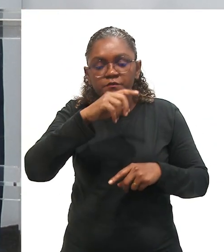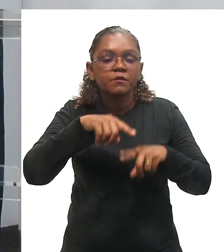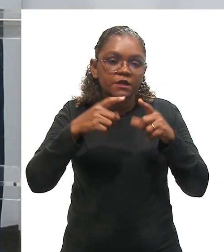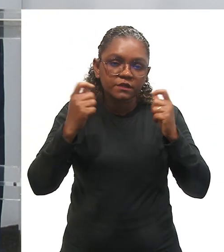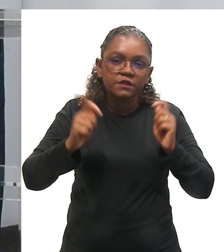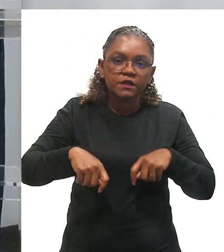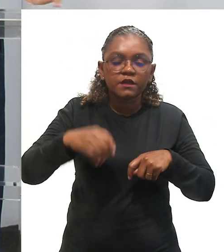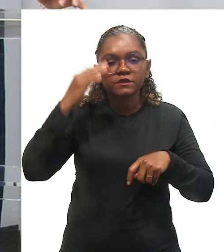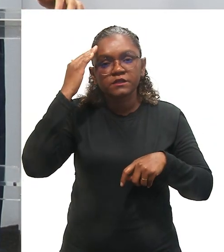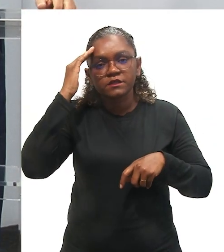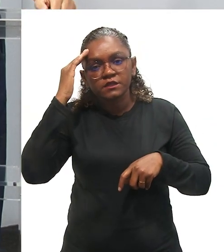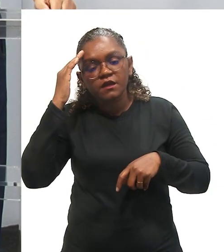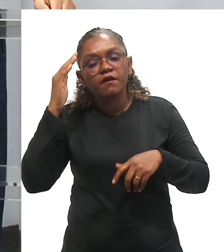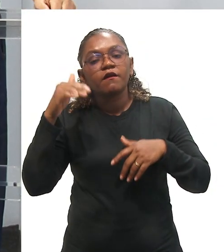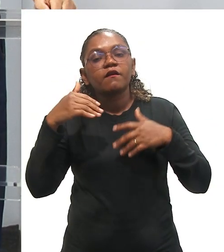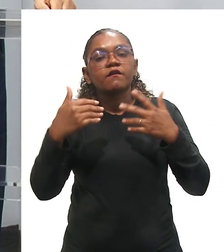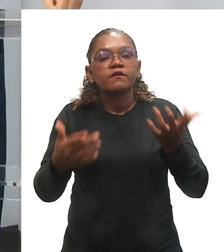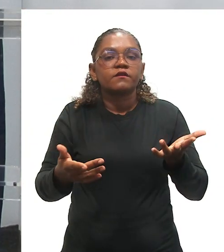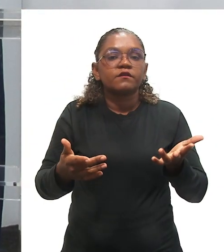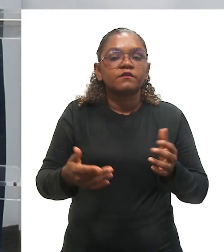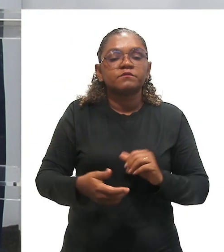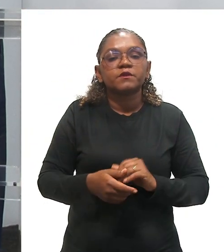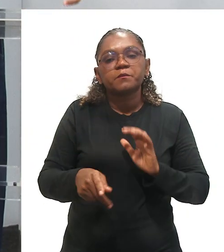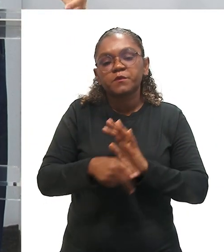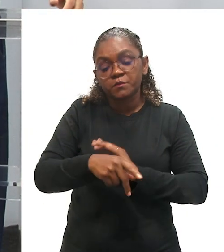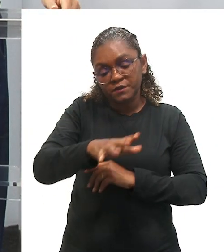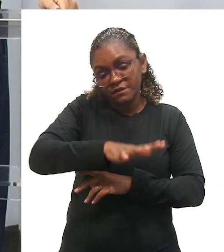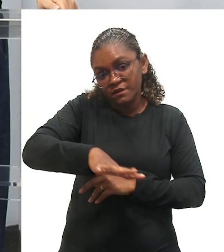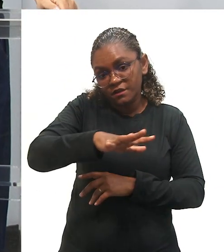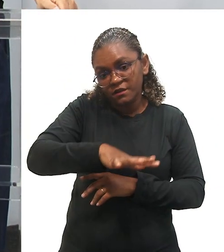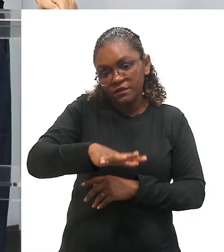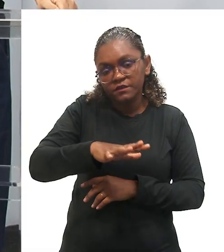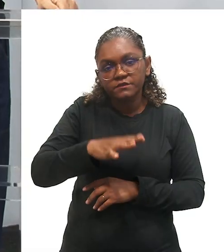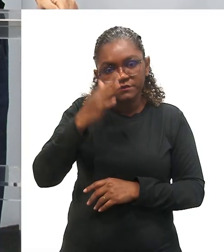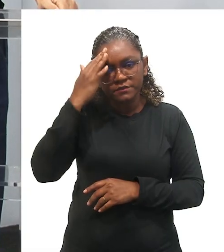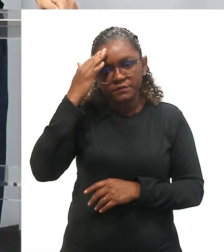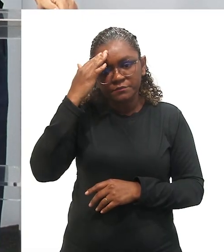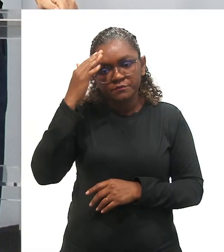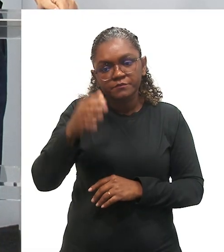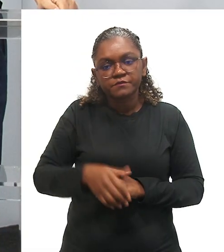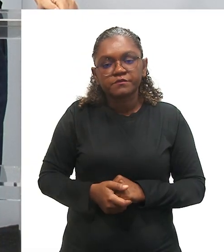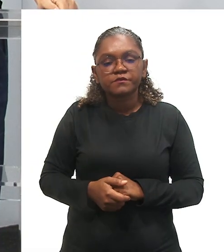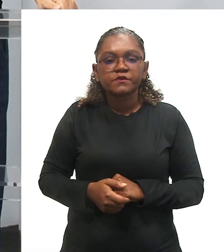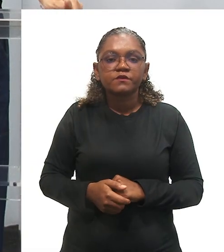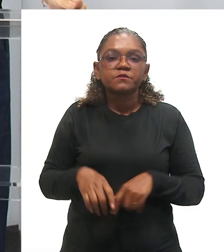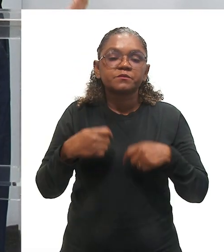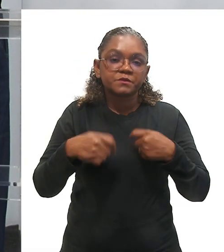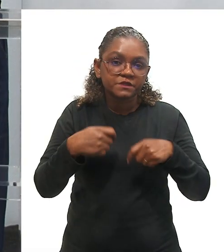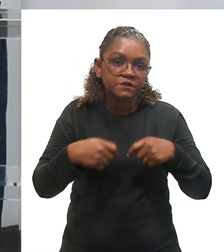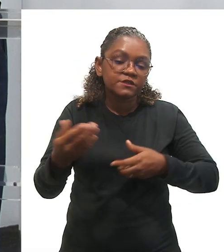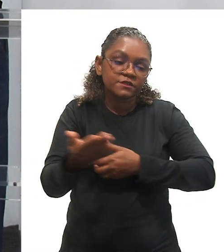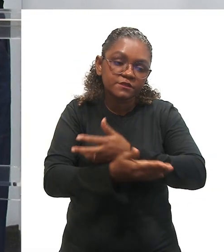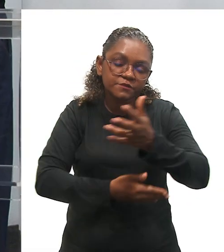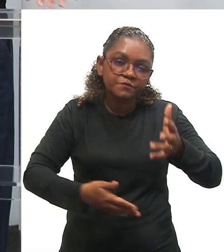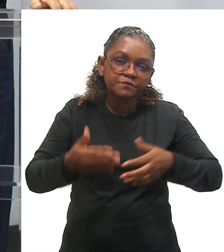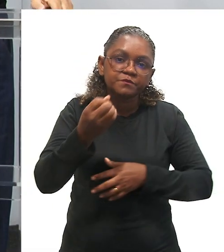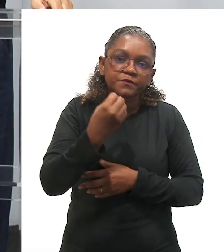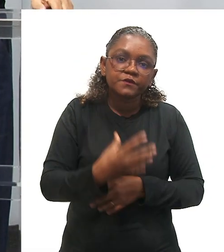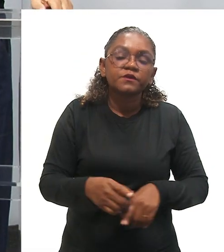consegue compreender várias situações, nuances da administração pública em geral, até no noticiário. Se